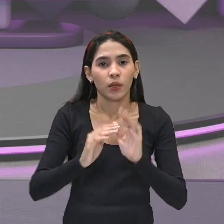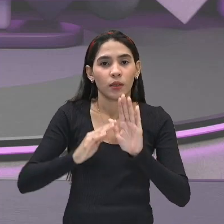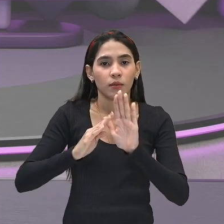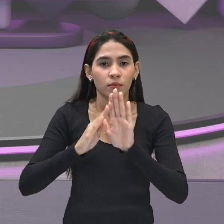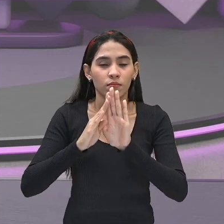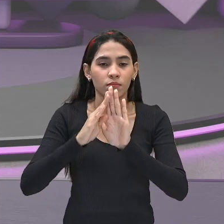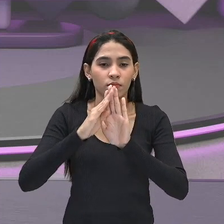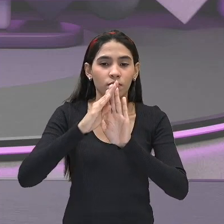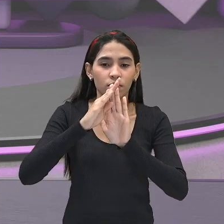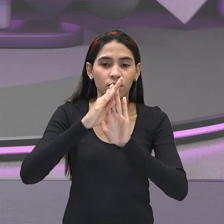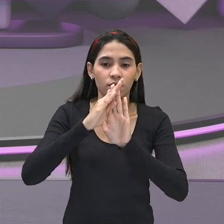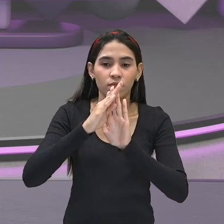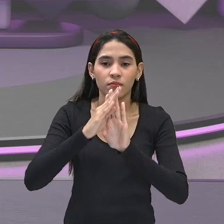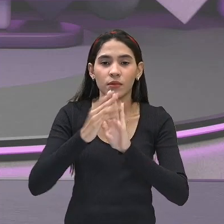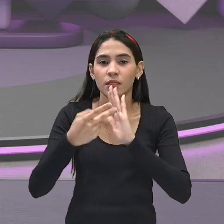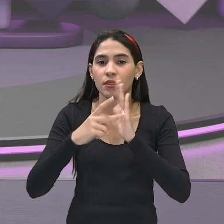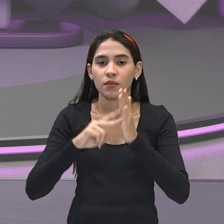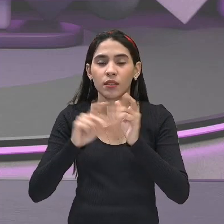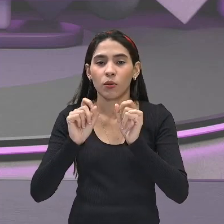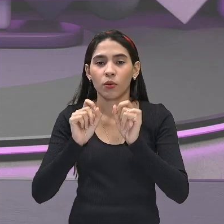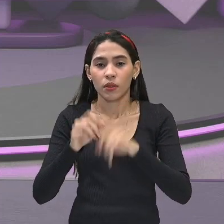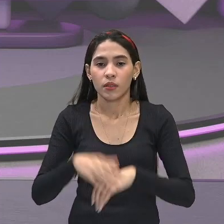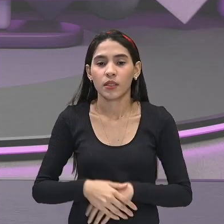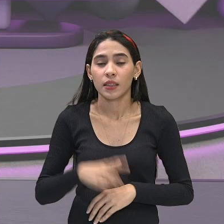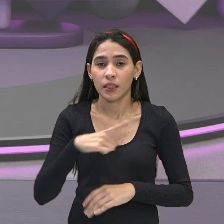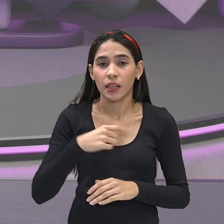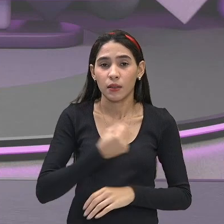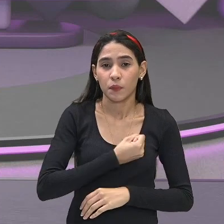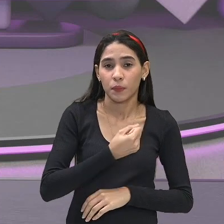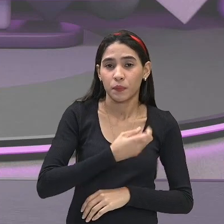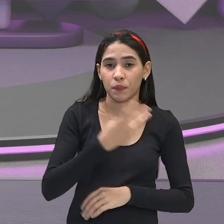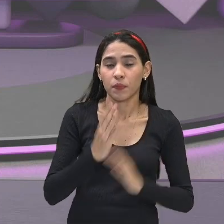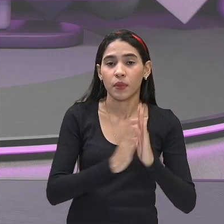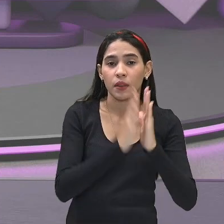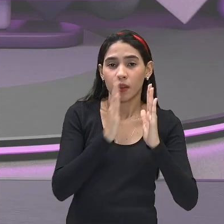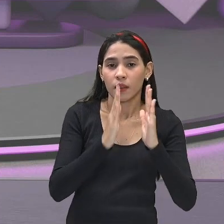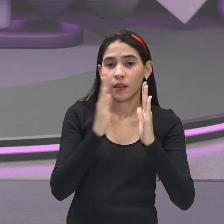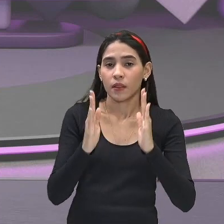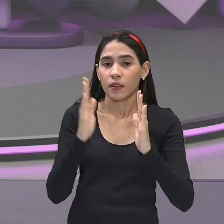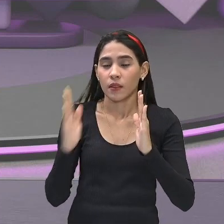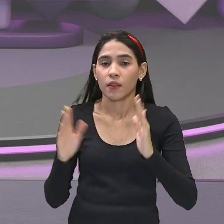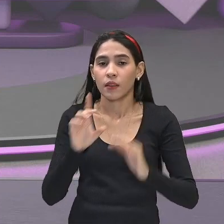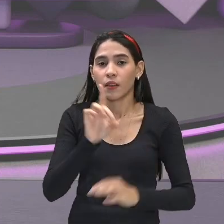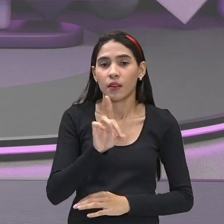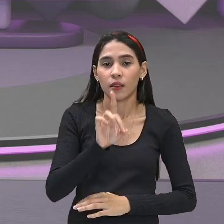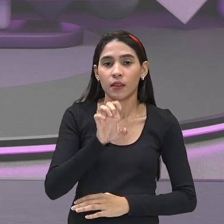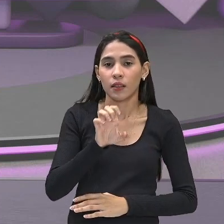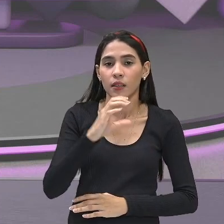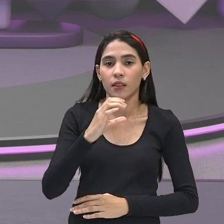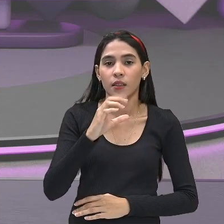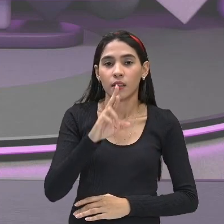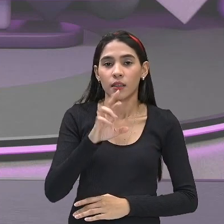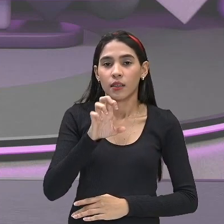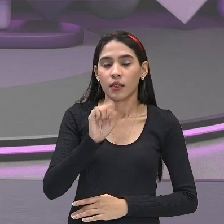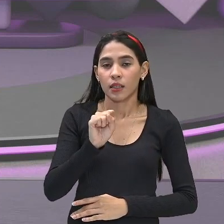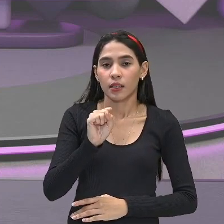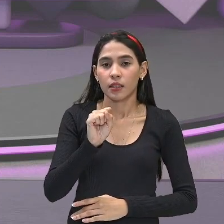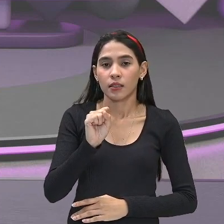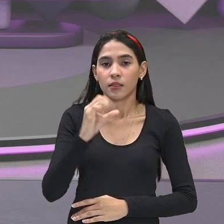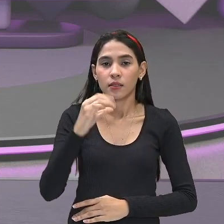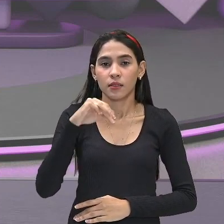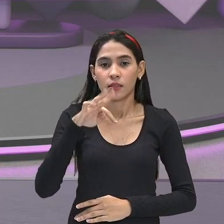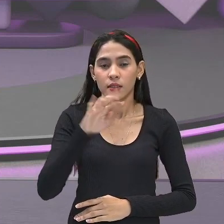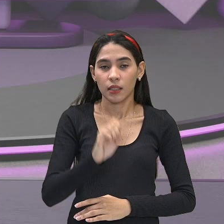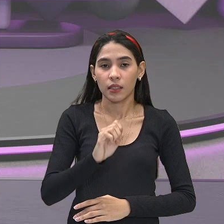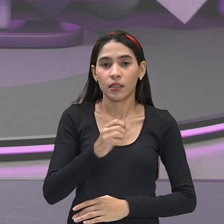decrescendo. Isso significa que nós temos aqui, ó, uma sequência numérica decrescente, tá? Começou em 6,